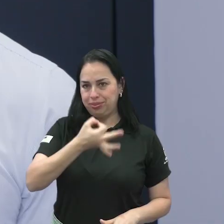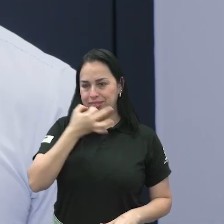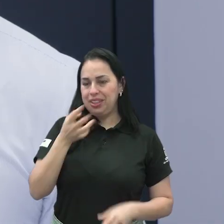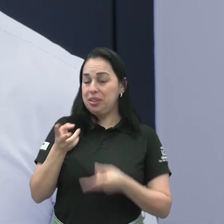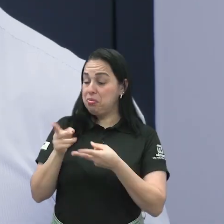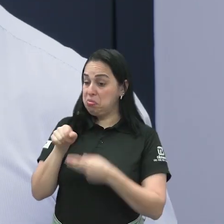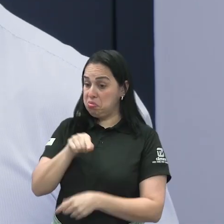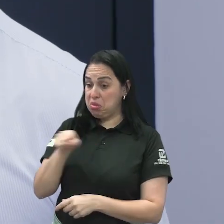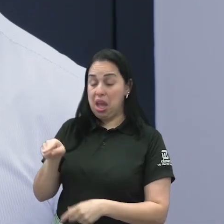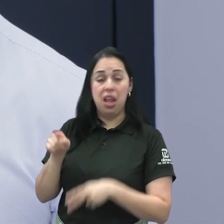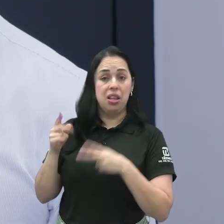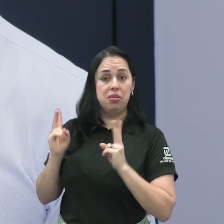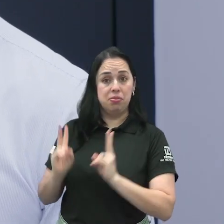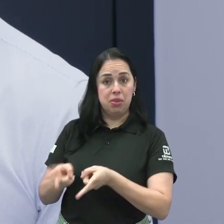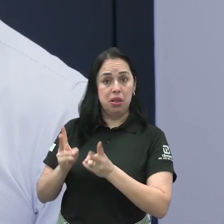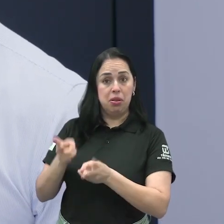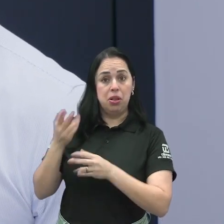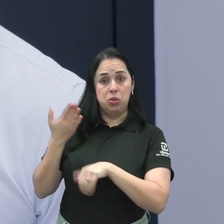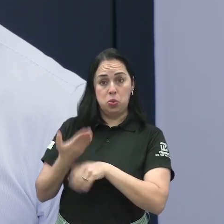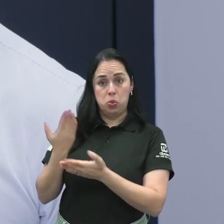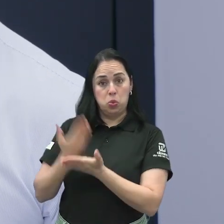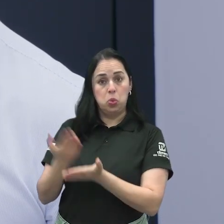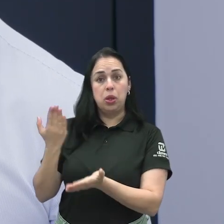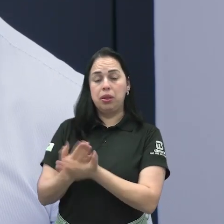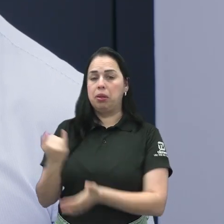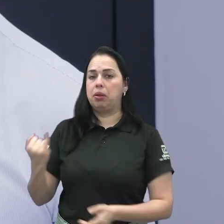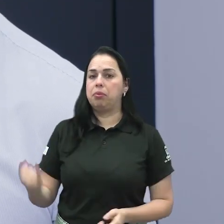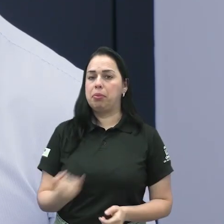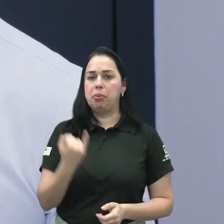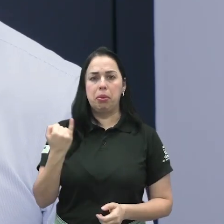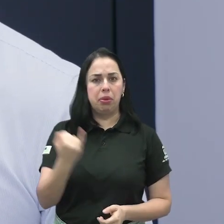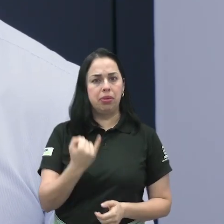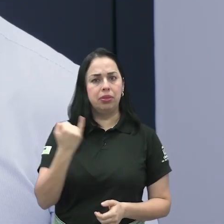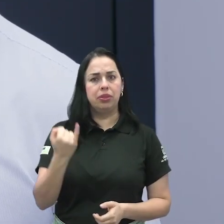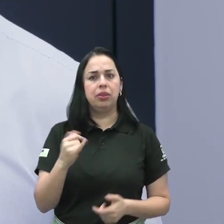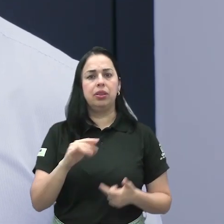a formação dos guardas municipais é muito importante, de